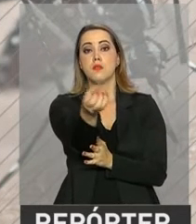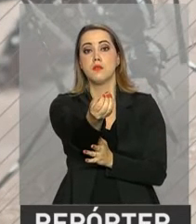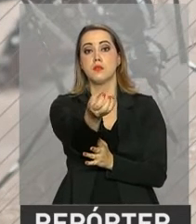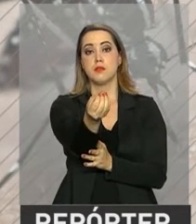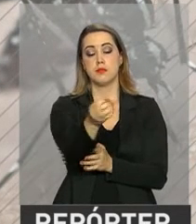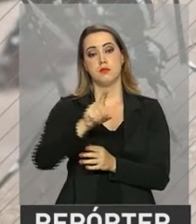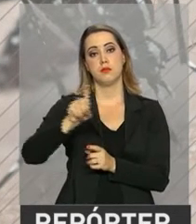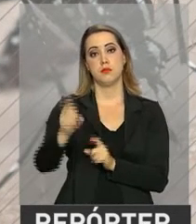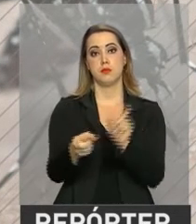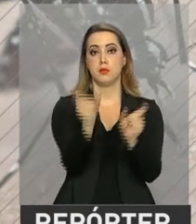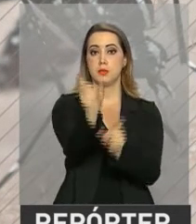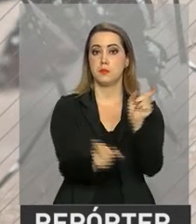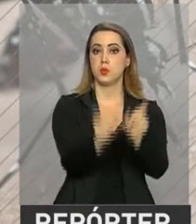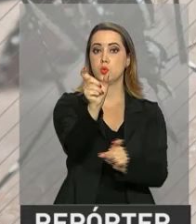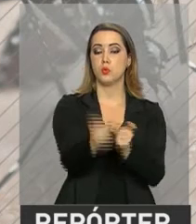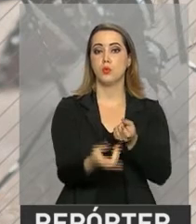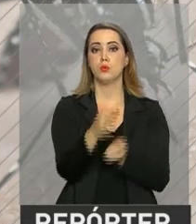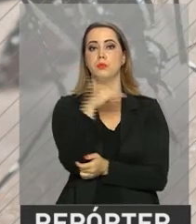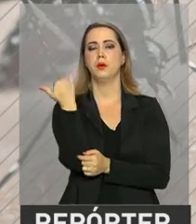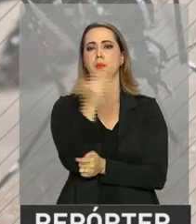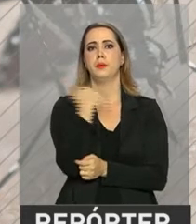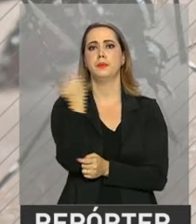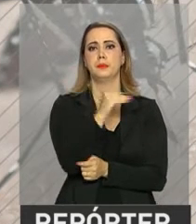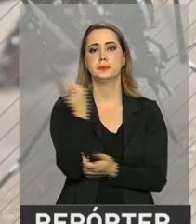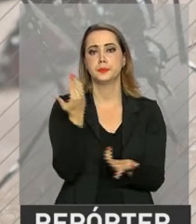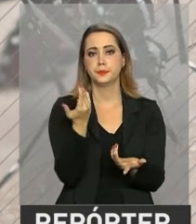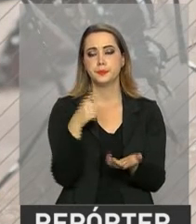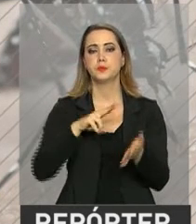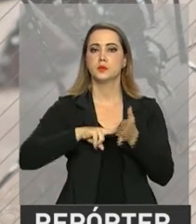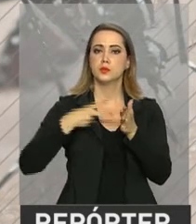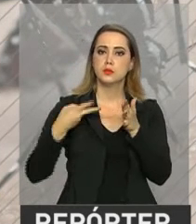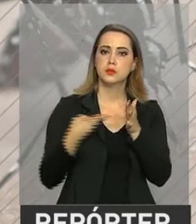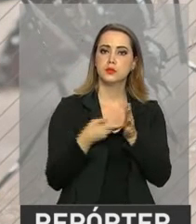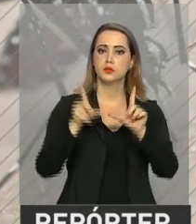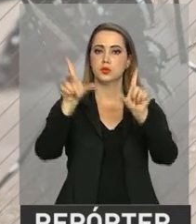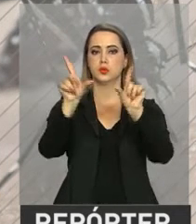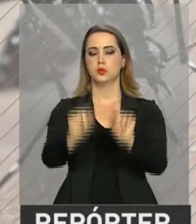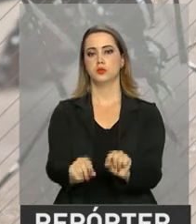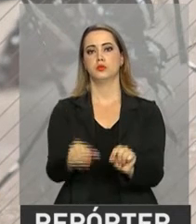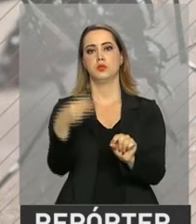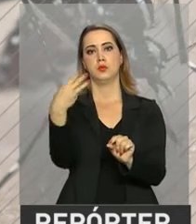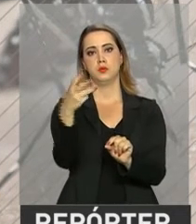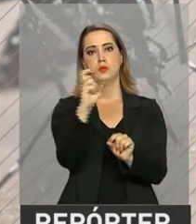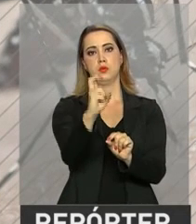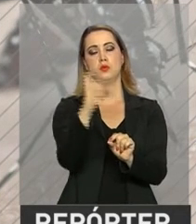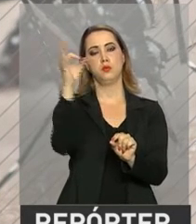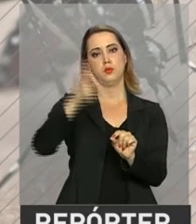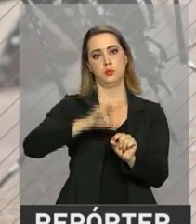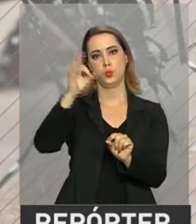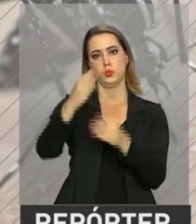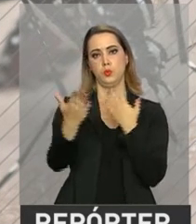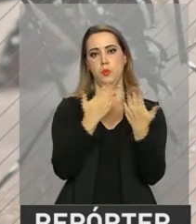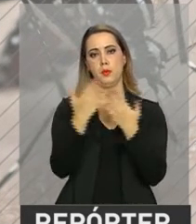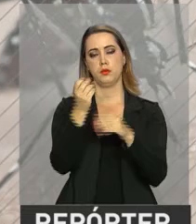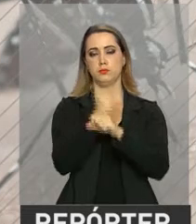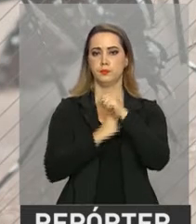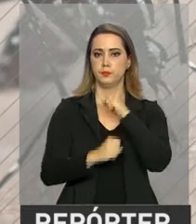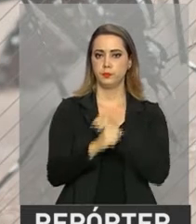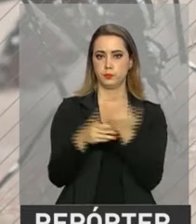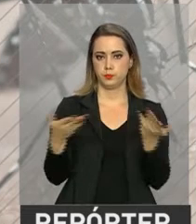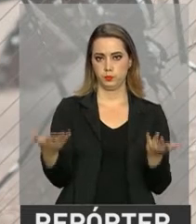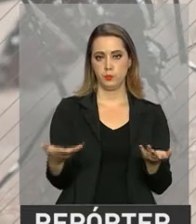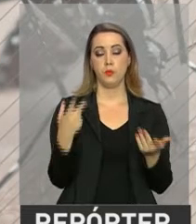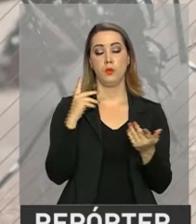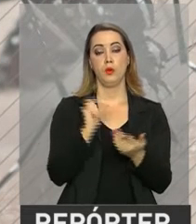pela doença em 2016. O número representa uma redução de mais de 35%. Os casos prováveis de